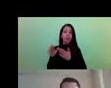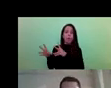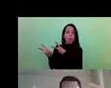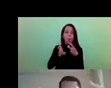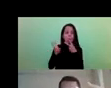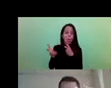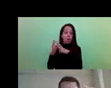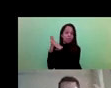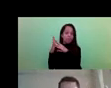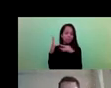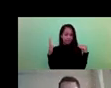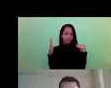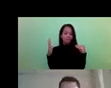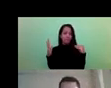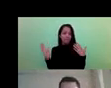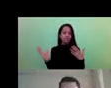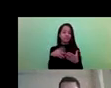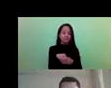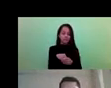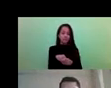diálogo, ela está em intenso